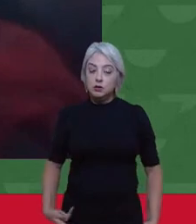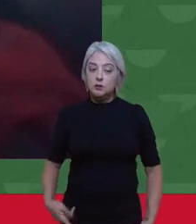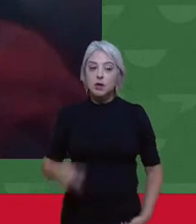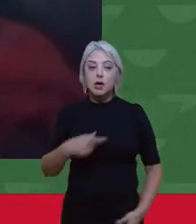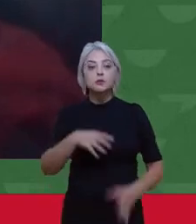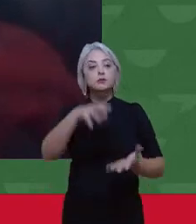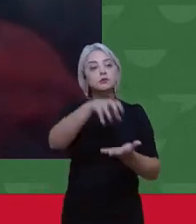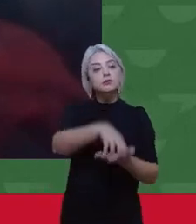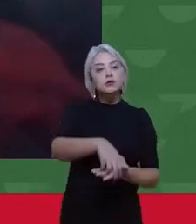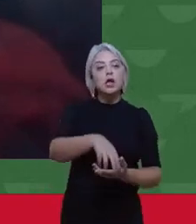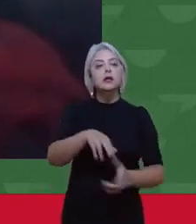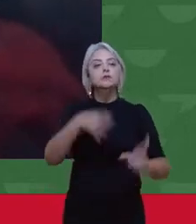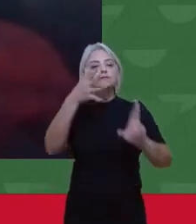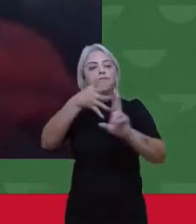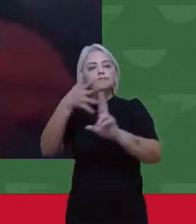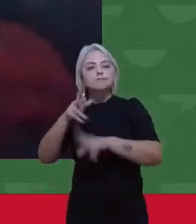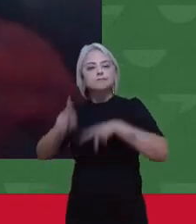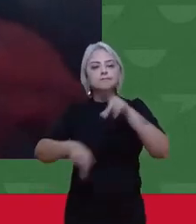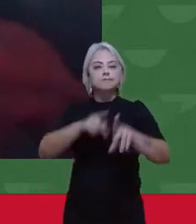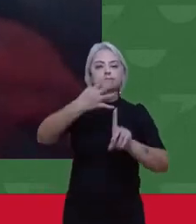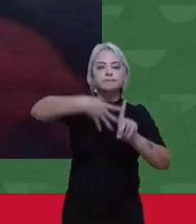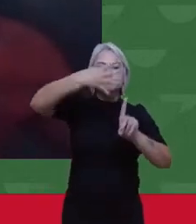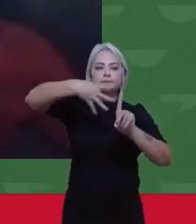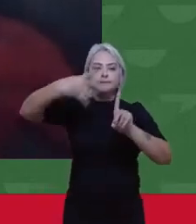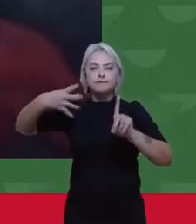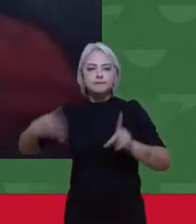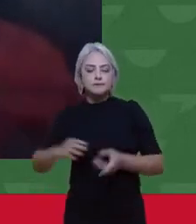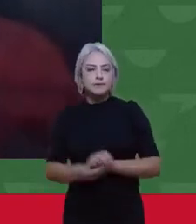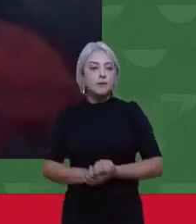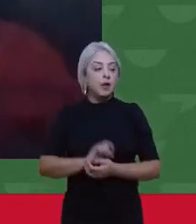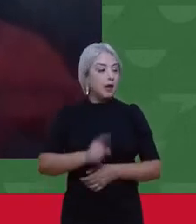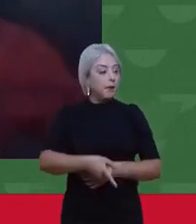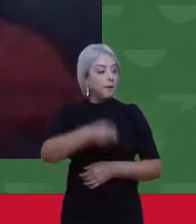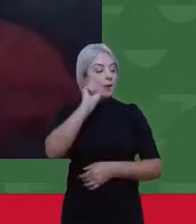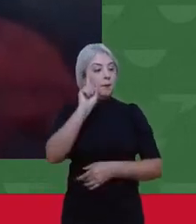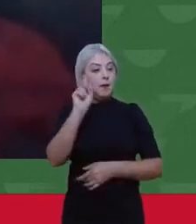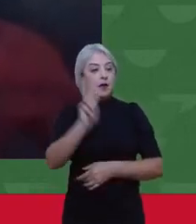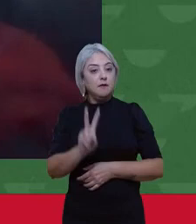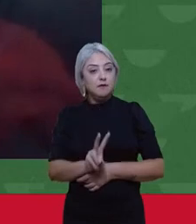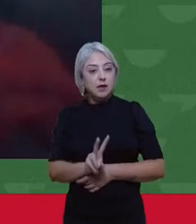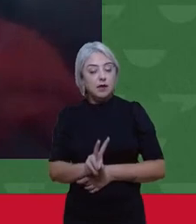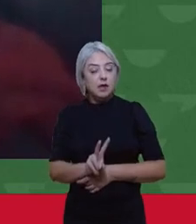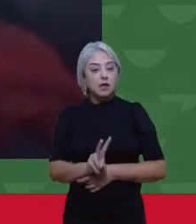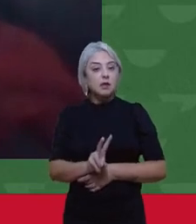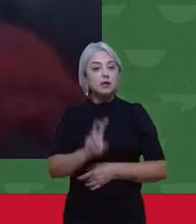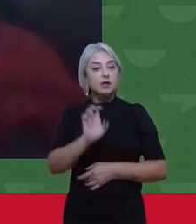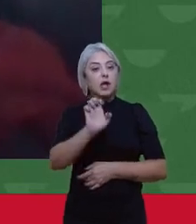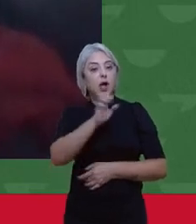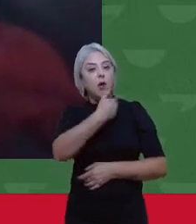de referência em direitos da população LGBTI. E pela primeira vez, o Estado brasileiro fez